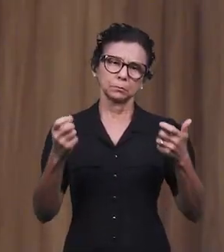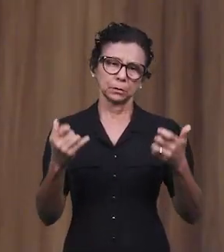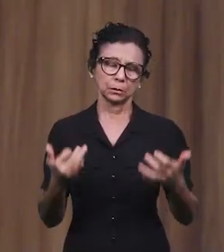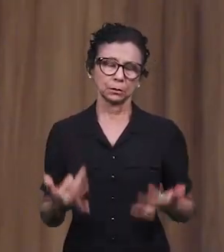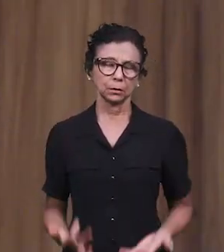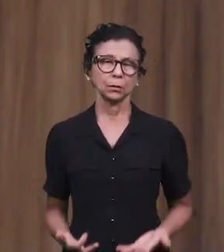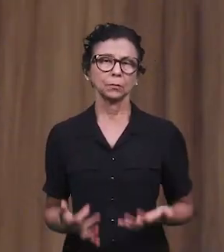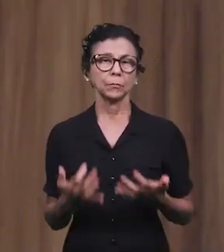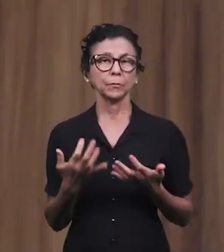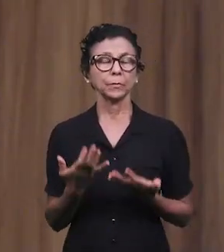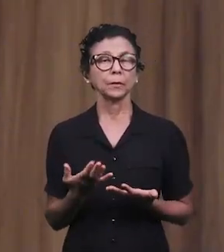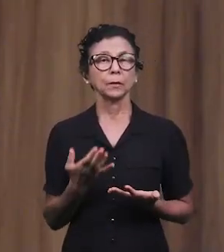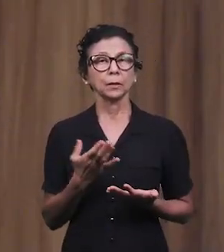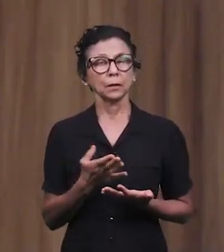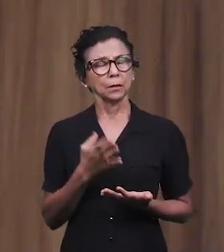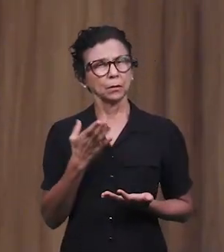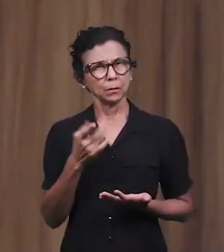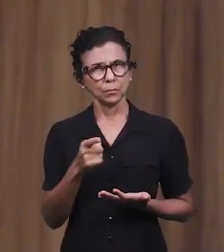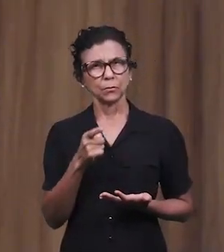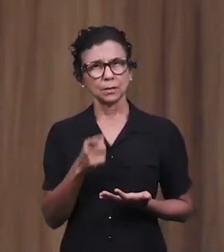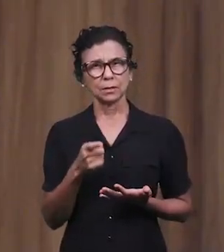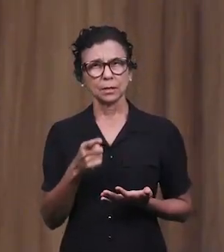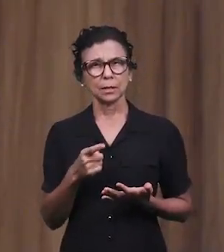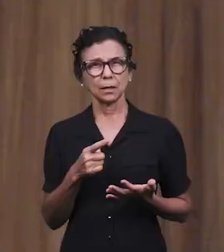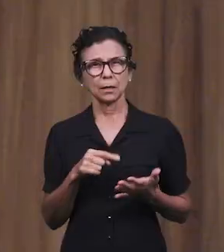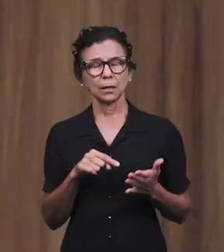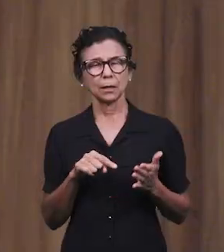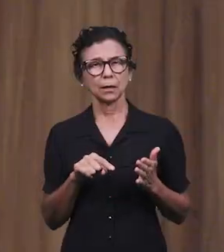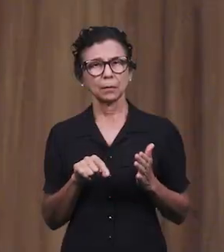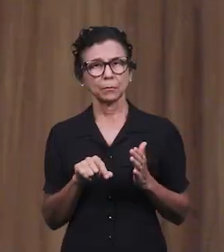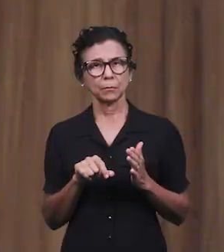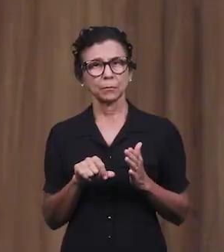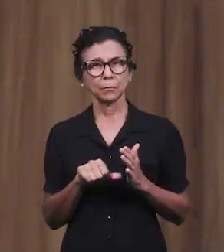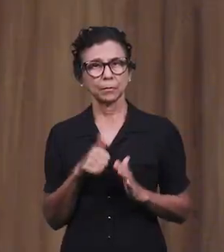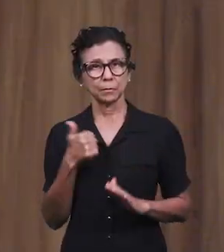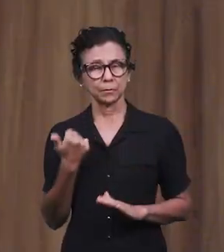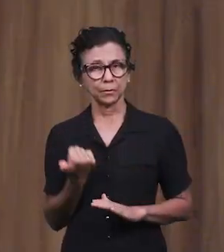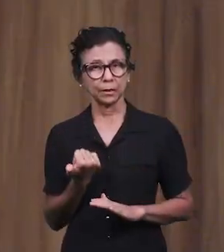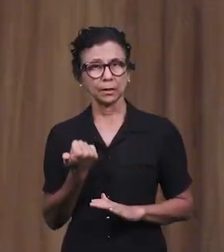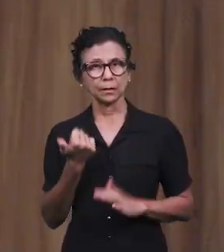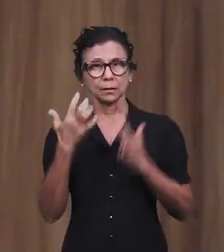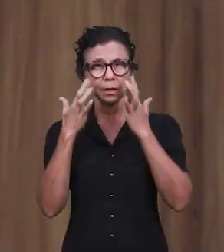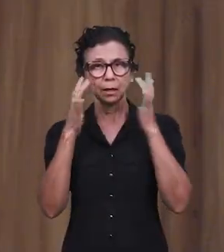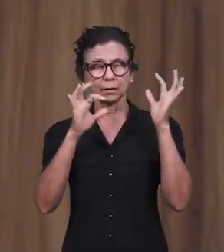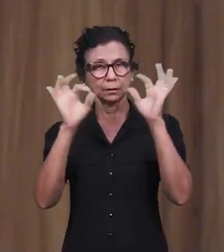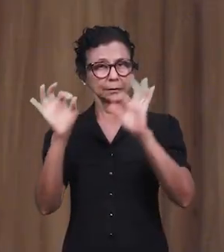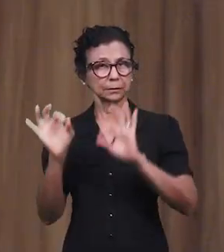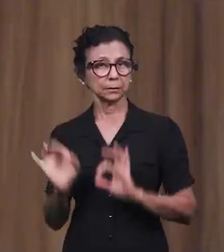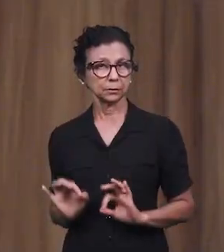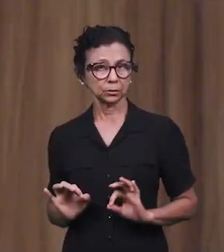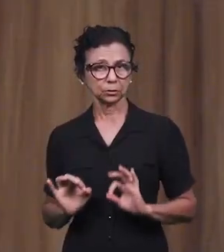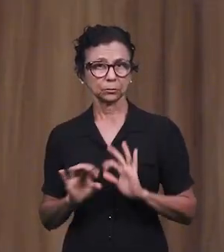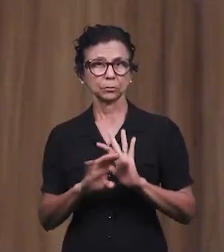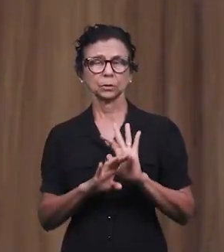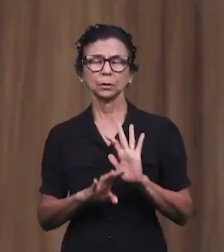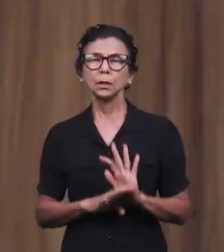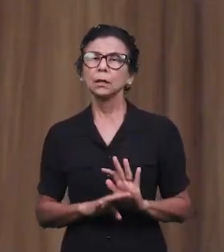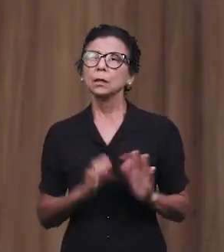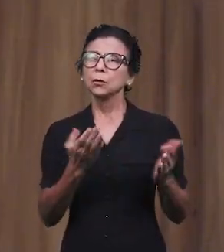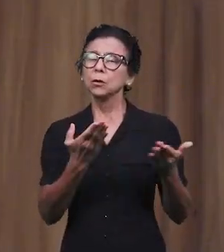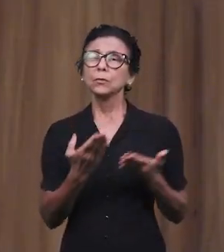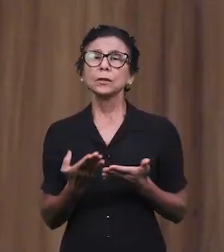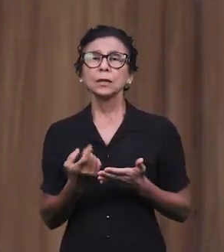Aqueles que estão assistindo agora o programa pela primeira vez, nós convidamos para que possa, tendo